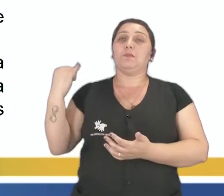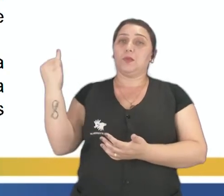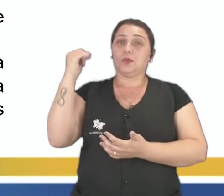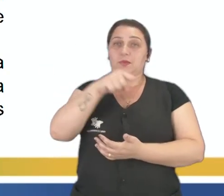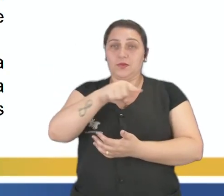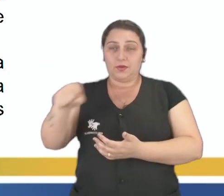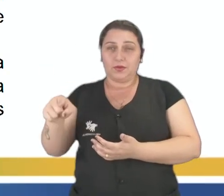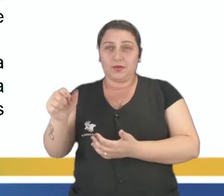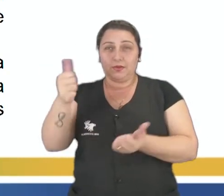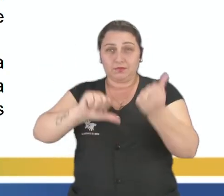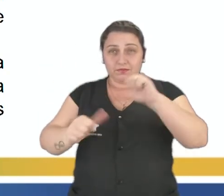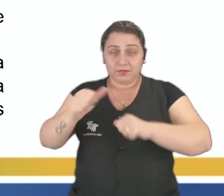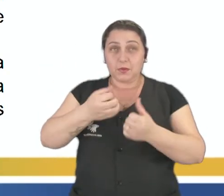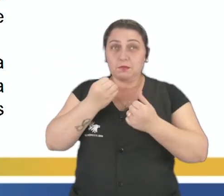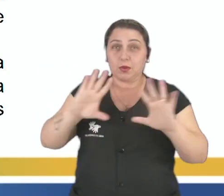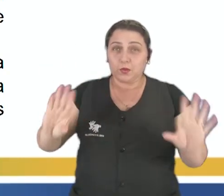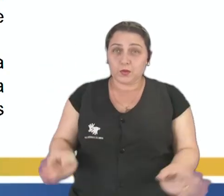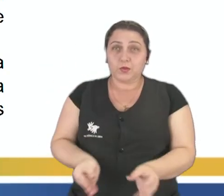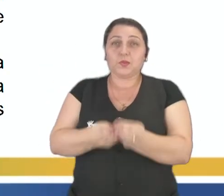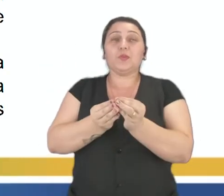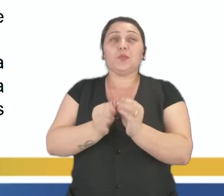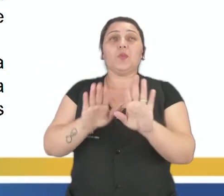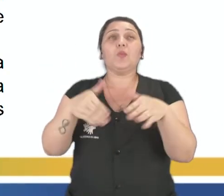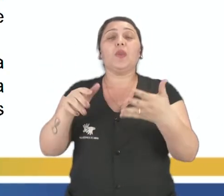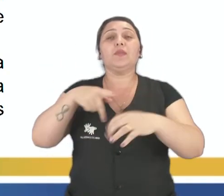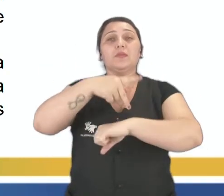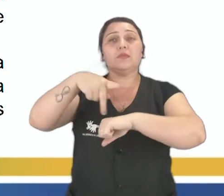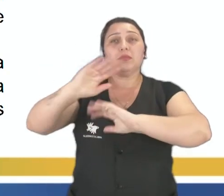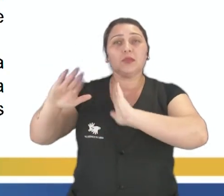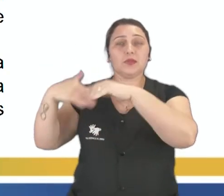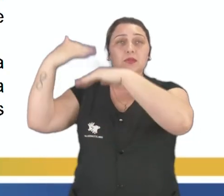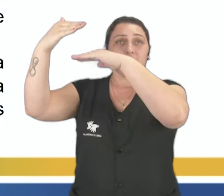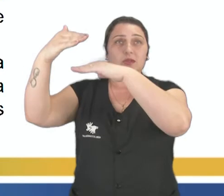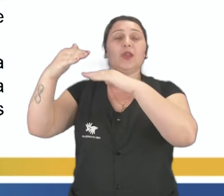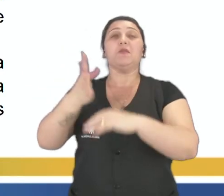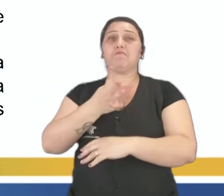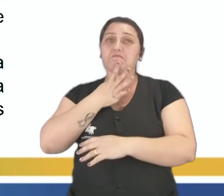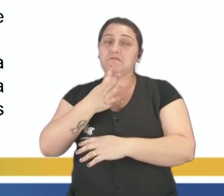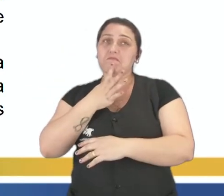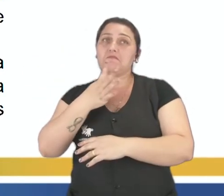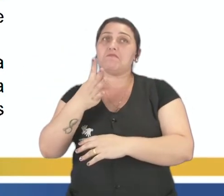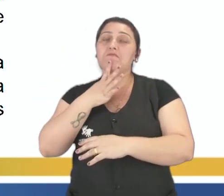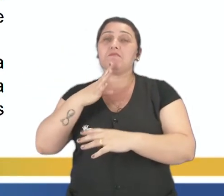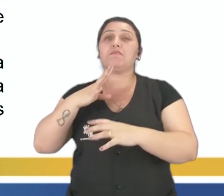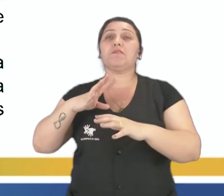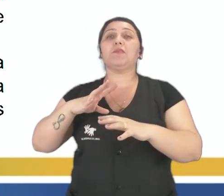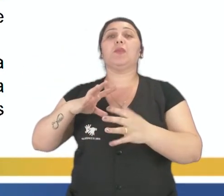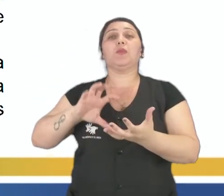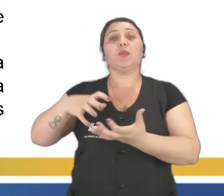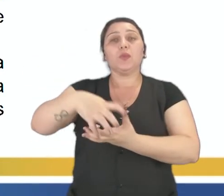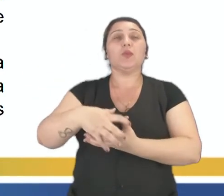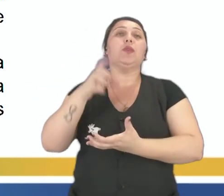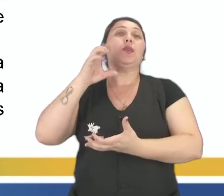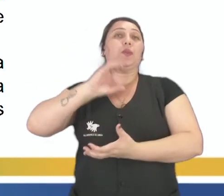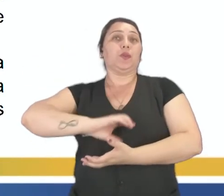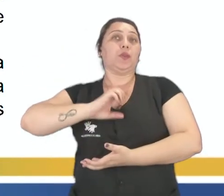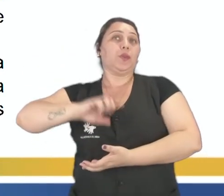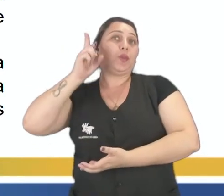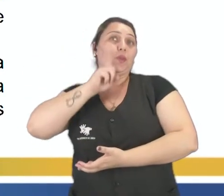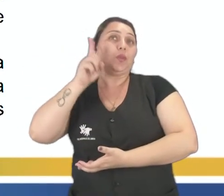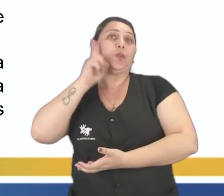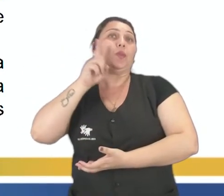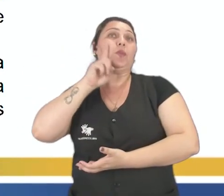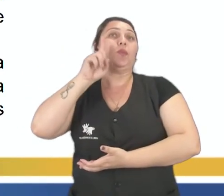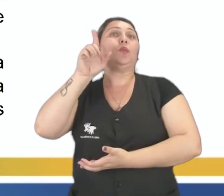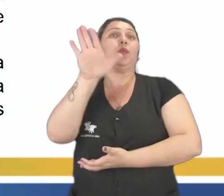para você analisar bem, é um resumo. Quais são os países desenvolvidos que se conhece? No continente americano, Canadá e Estados Unidos. No